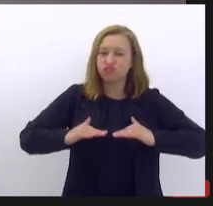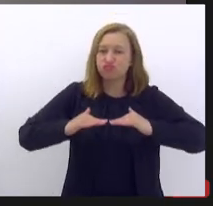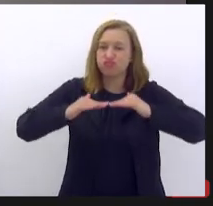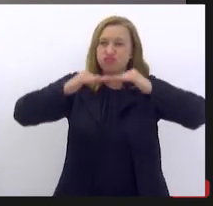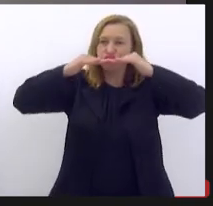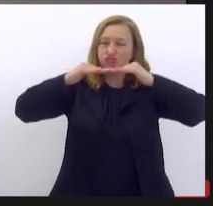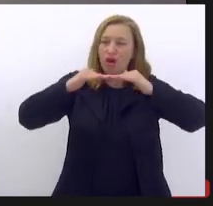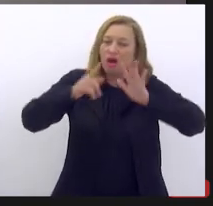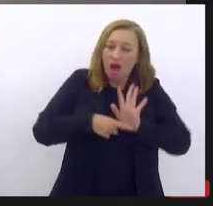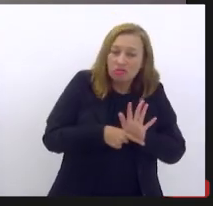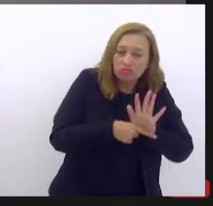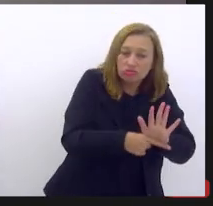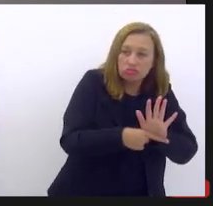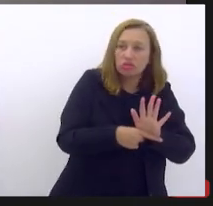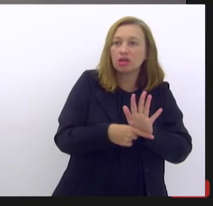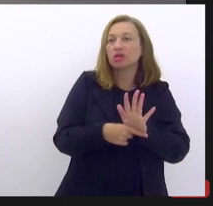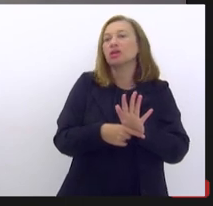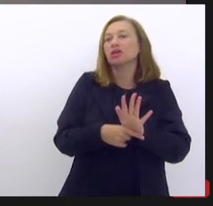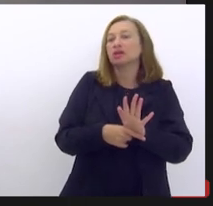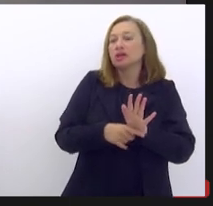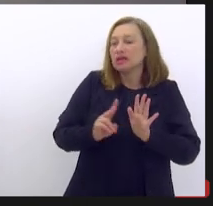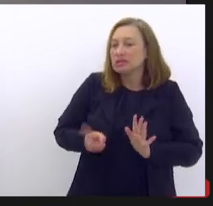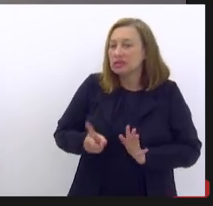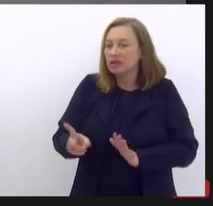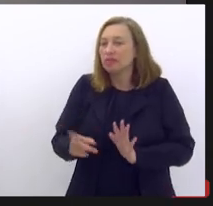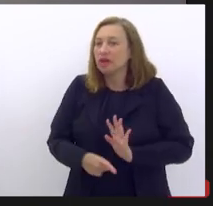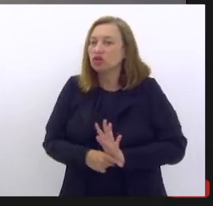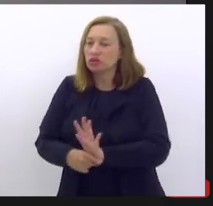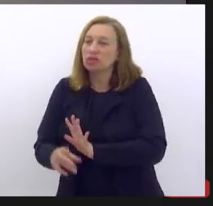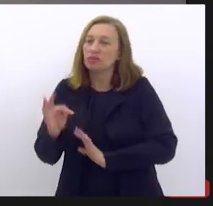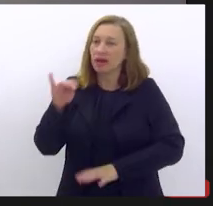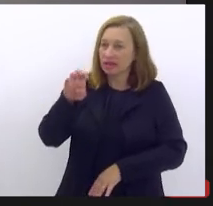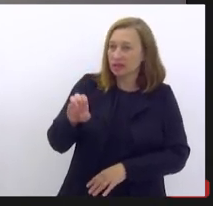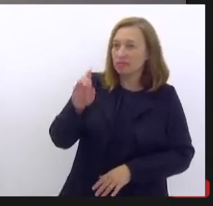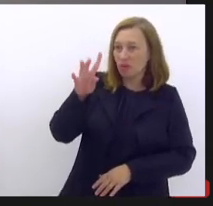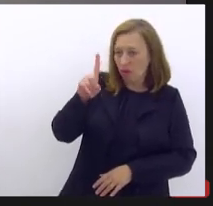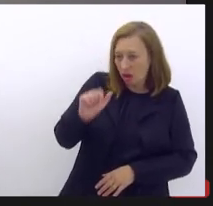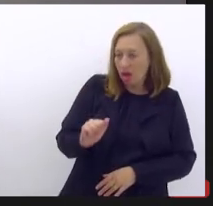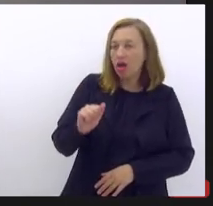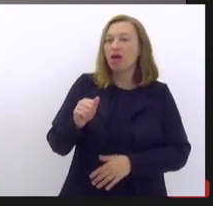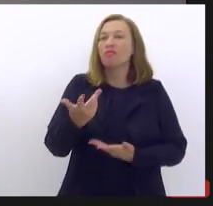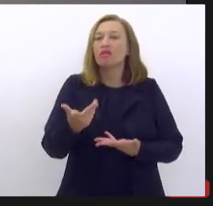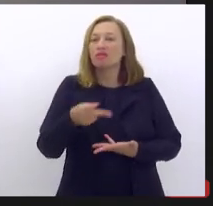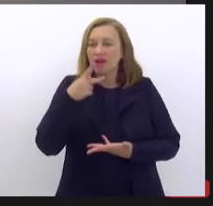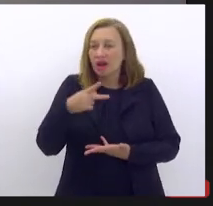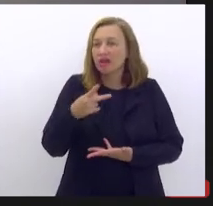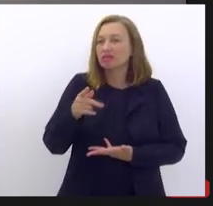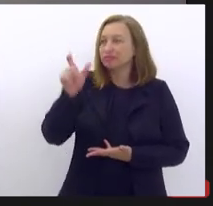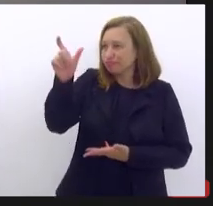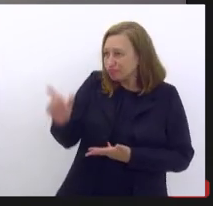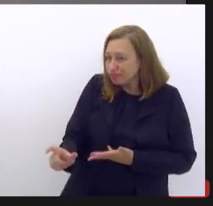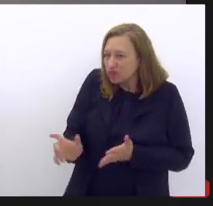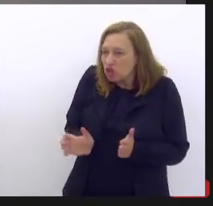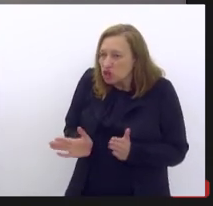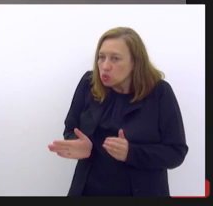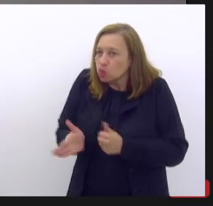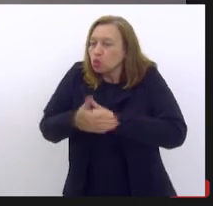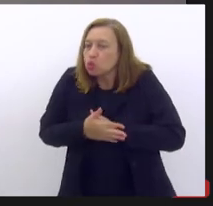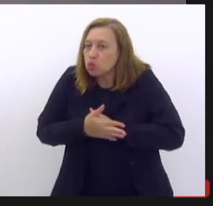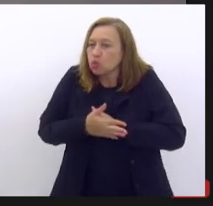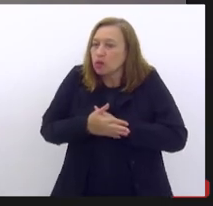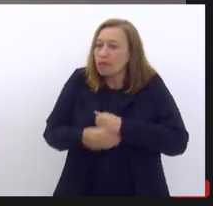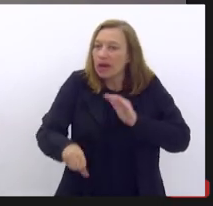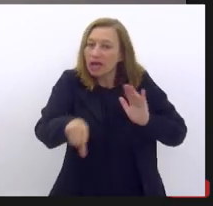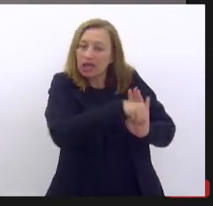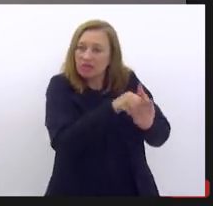quilo, esses grupos de bate-bola estão sempre à disposição. E dizer que as pessoas que usam o bate-bola querem se esconder para cometer